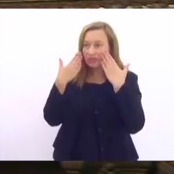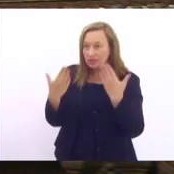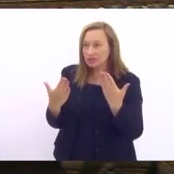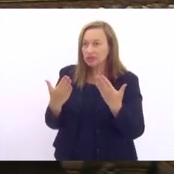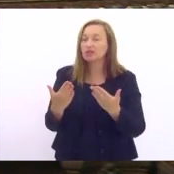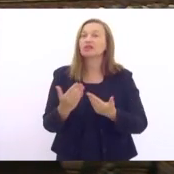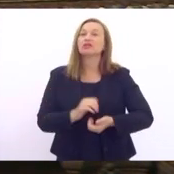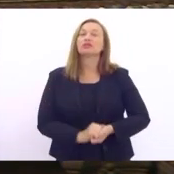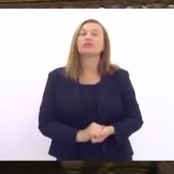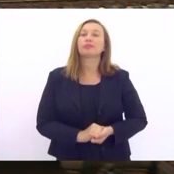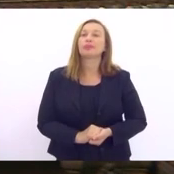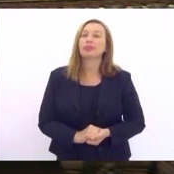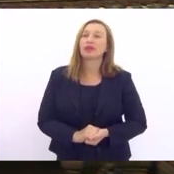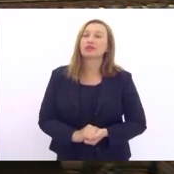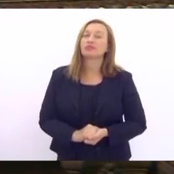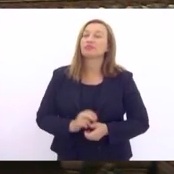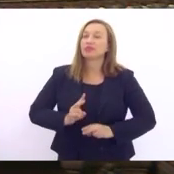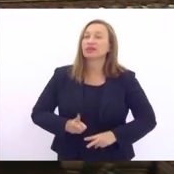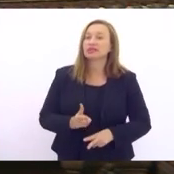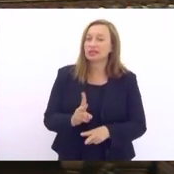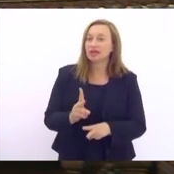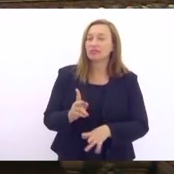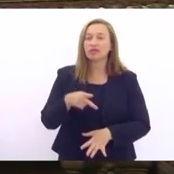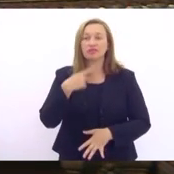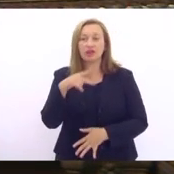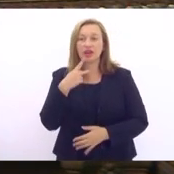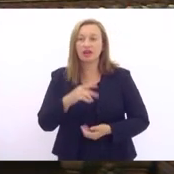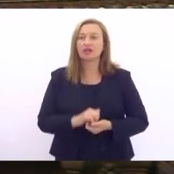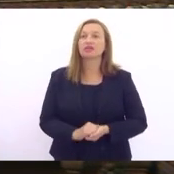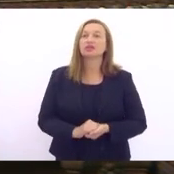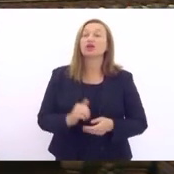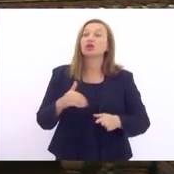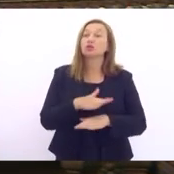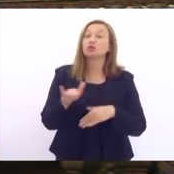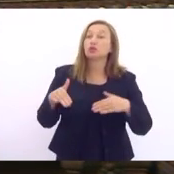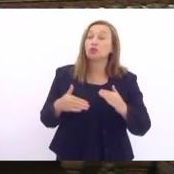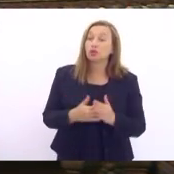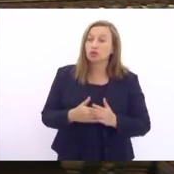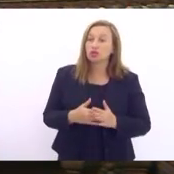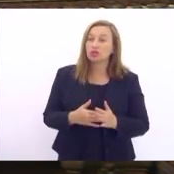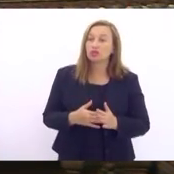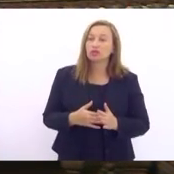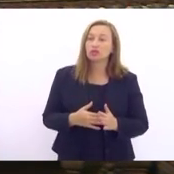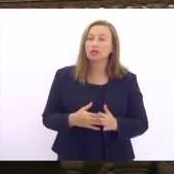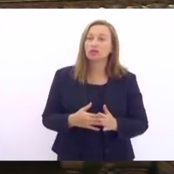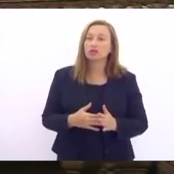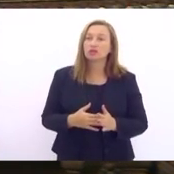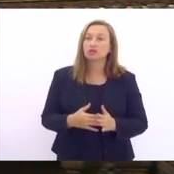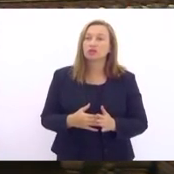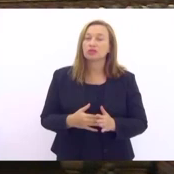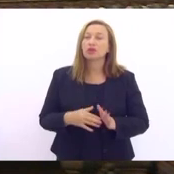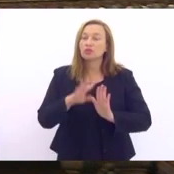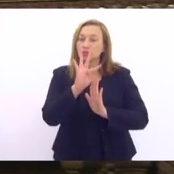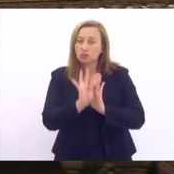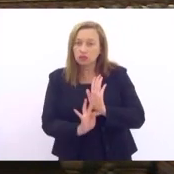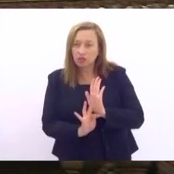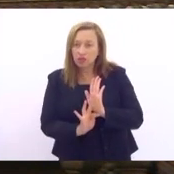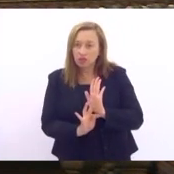sempre destacar que todas constam com seu texto integral e relatório